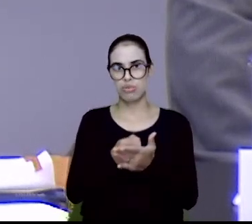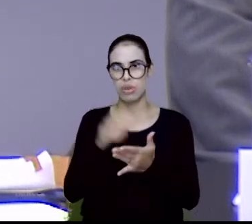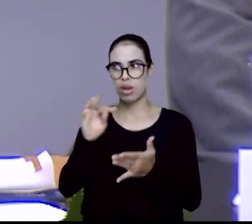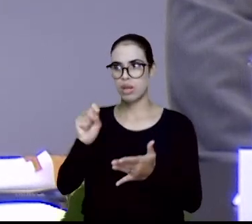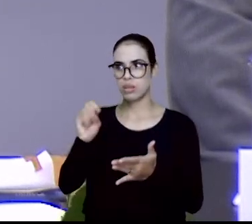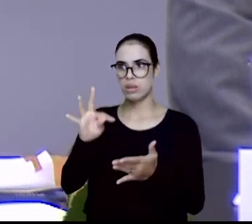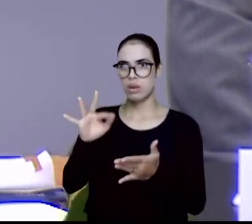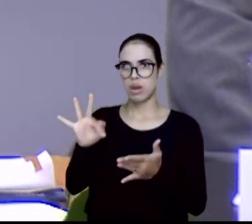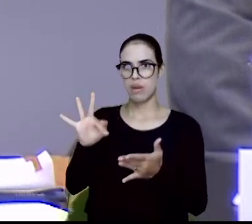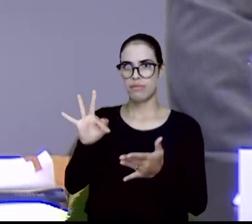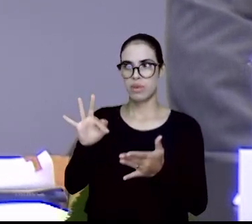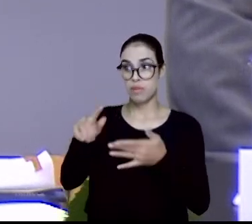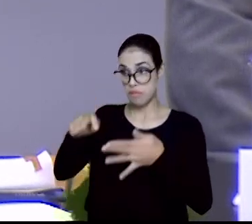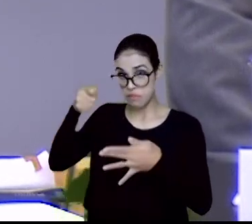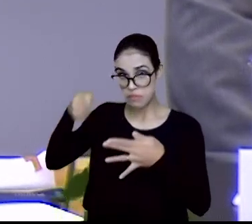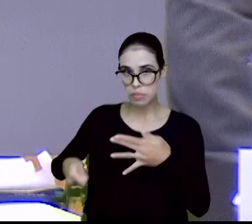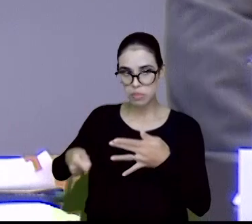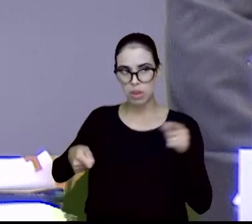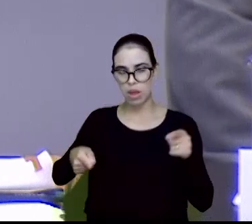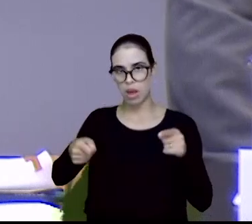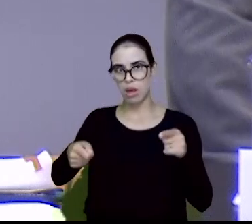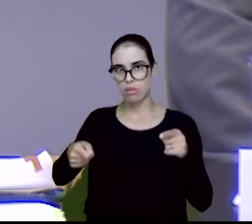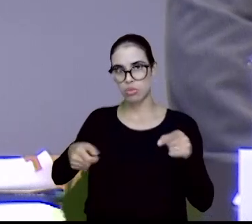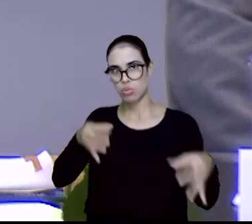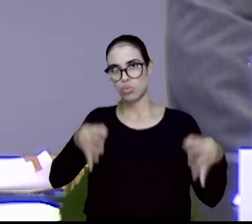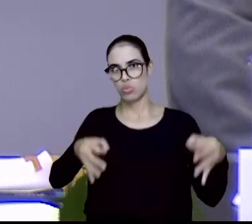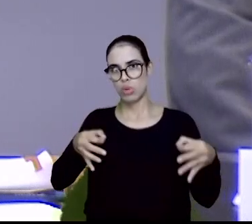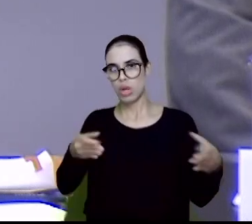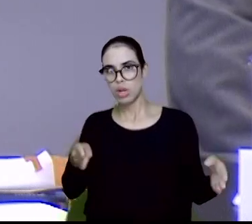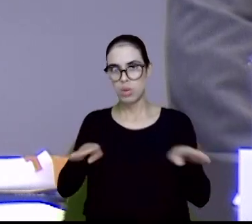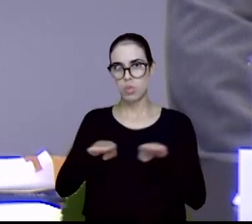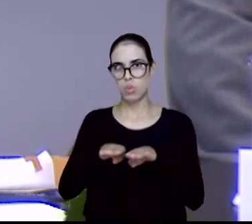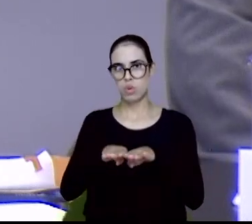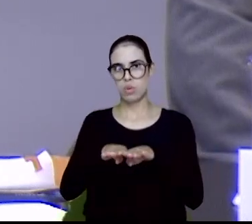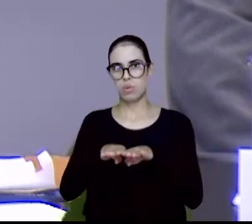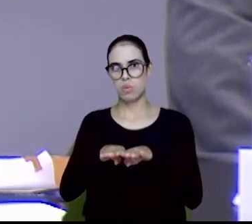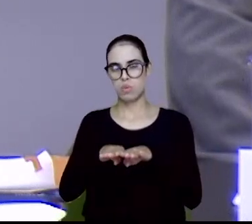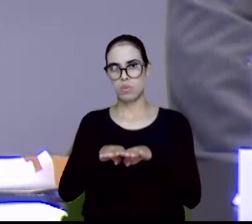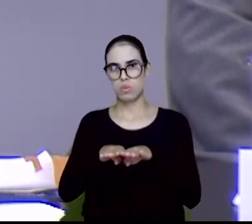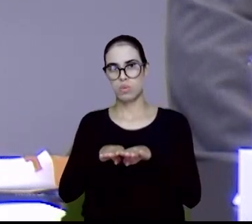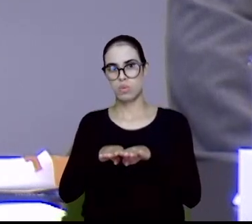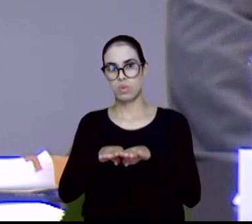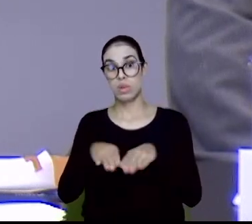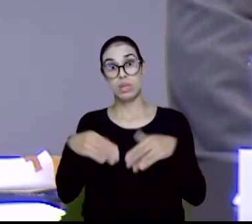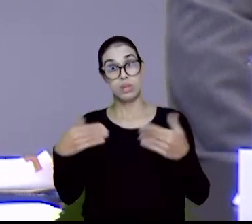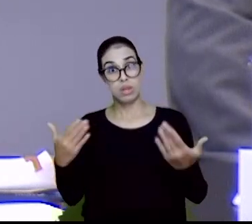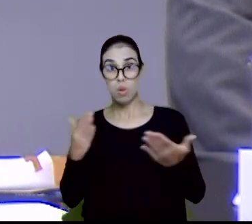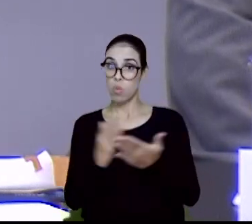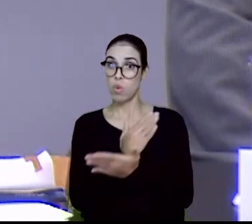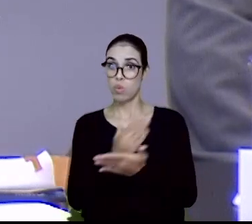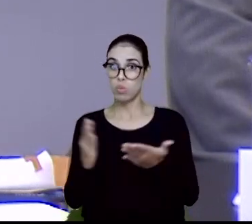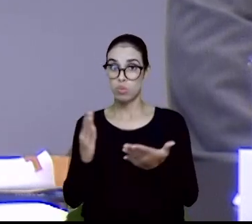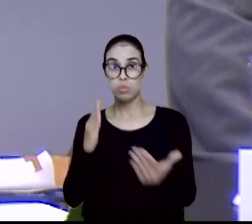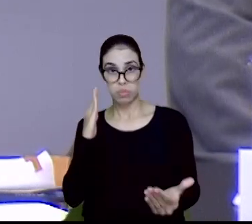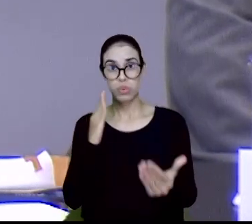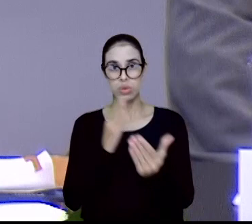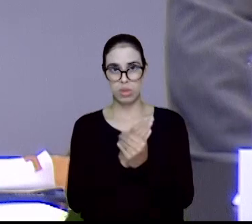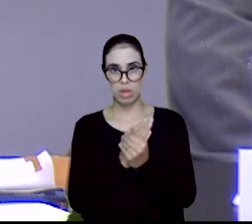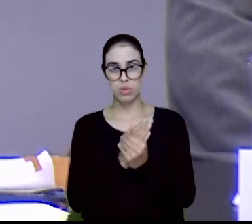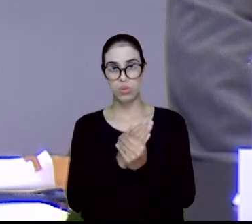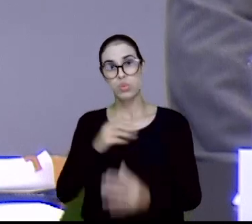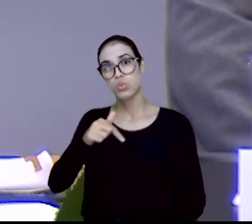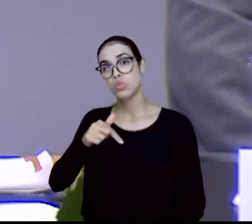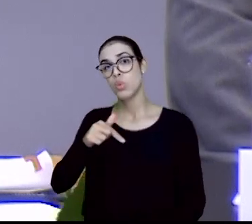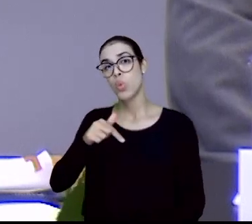muito significativa do que nós passamos a chamar de precedentes qualificados, que são aqueles precedentes